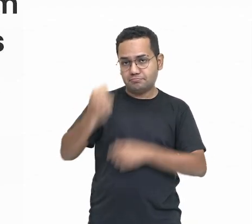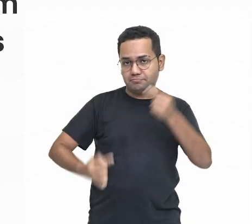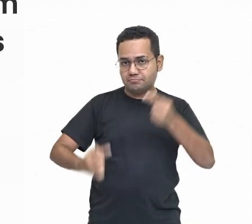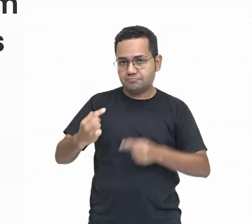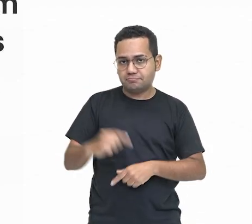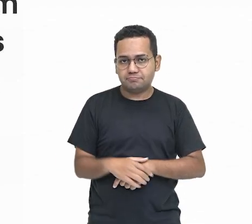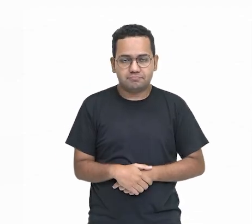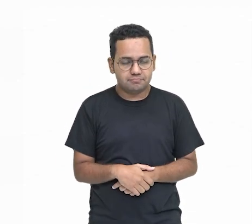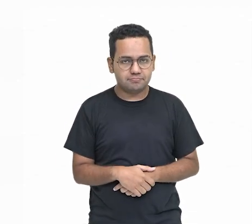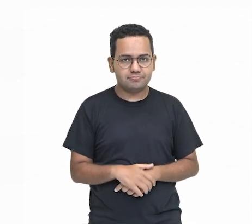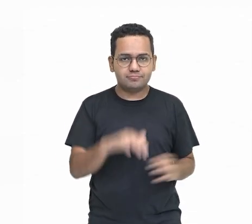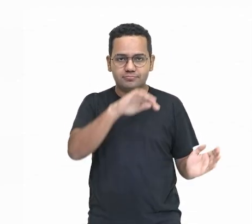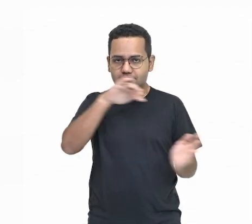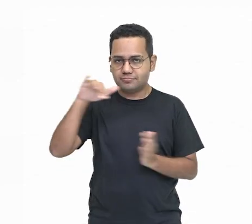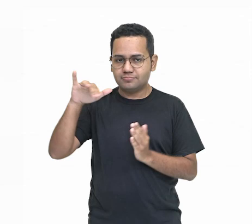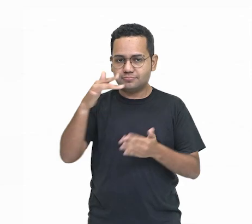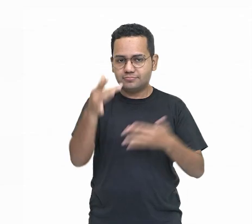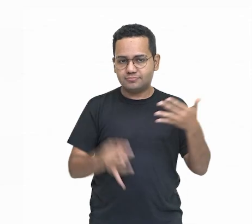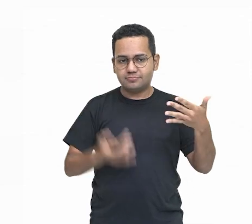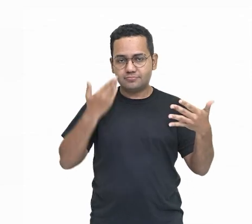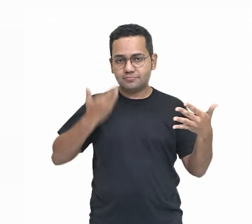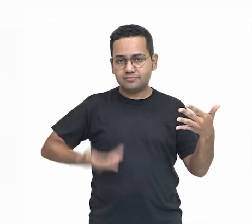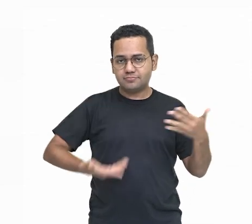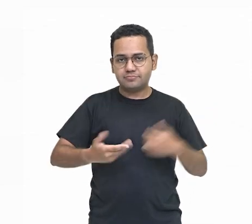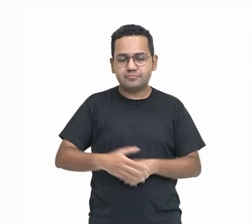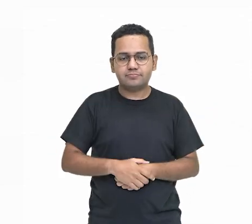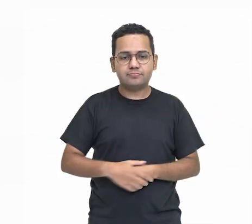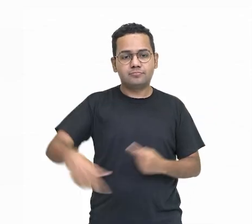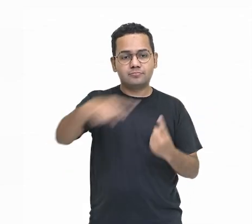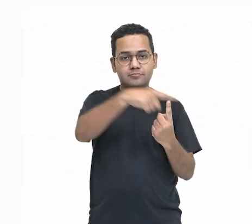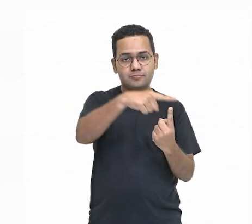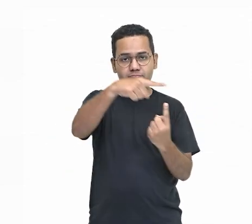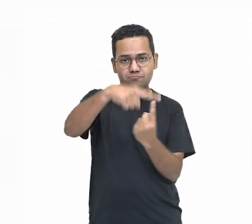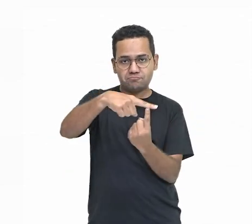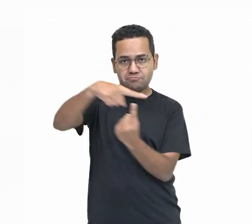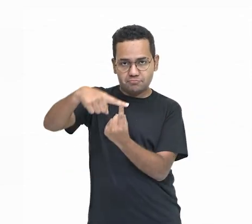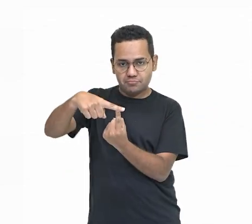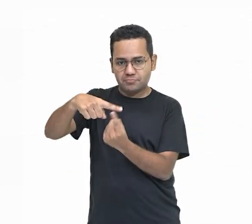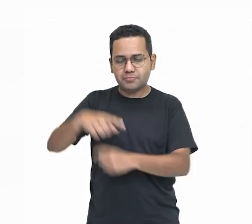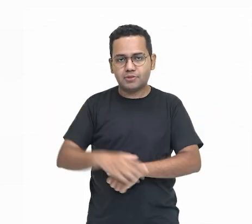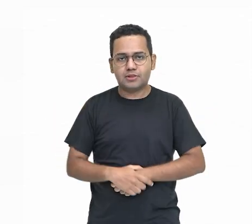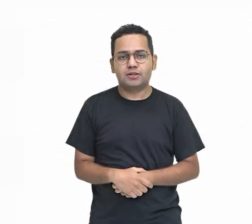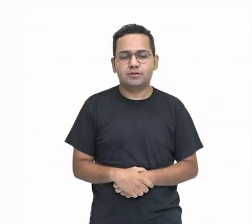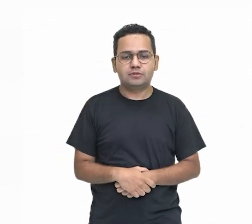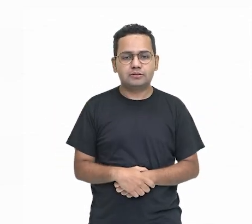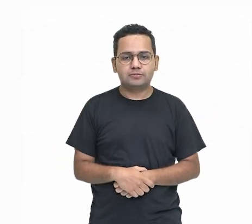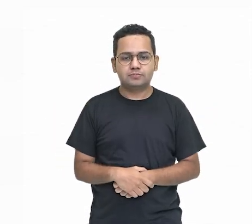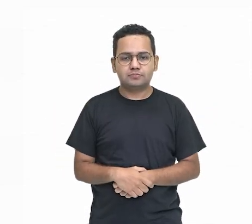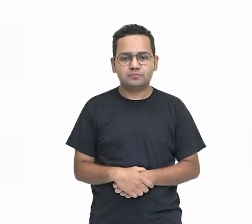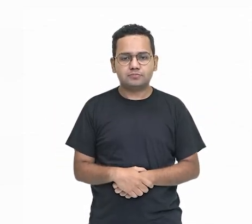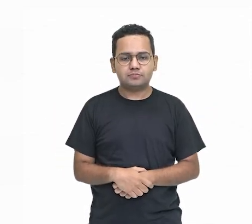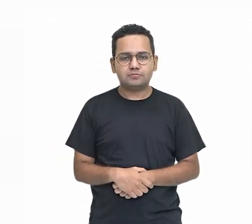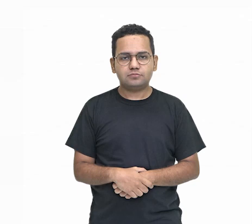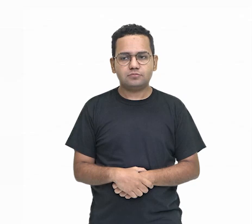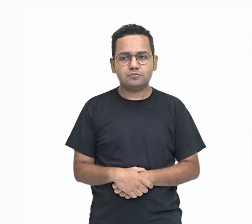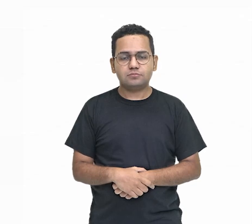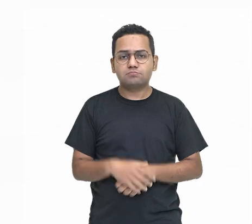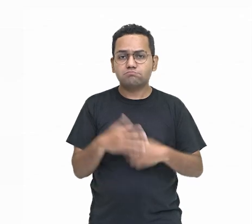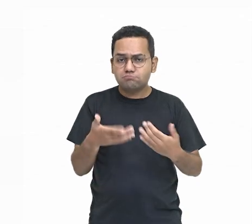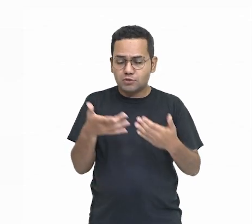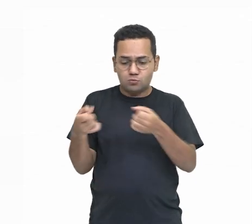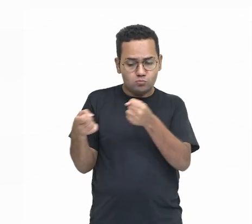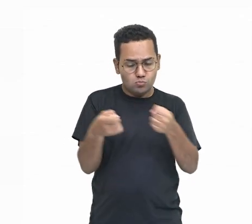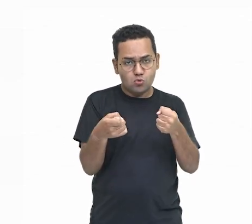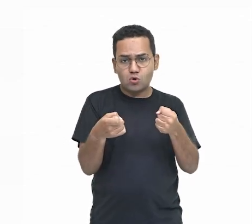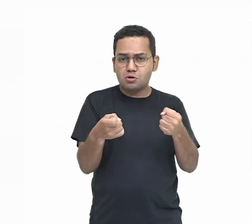e políticos. E, como detalhamento, nós temos poder, política e Estado, o poder